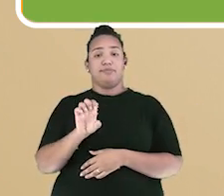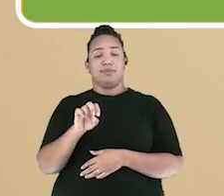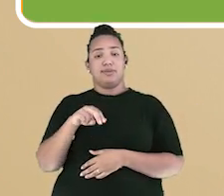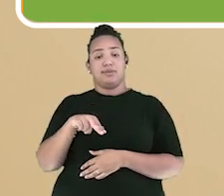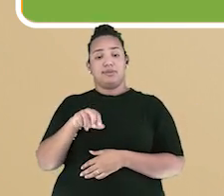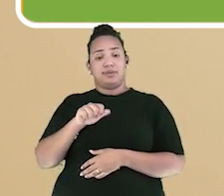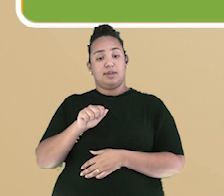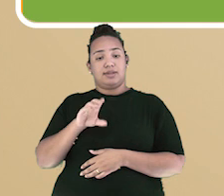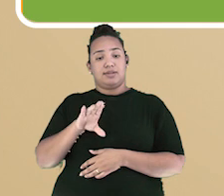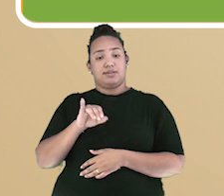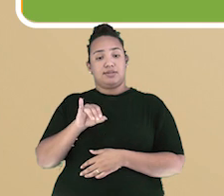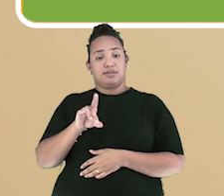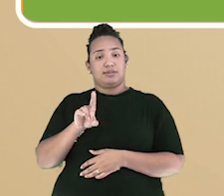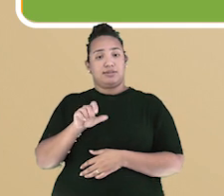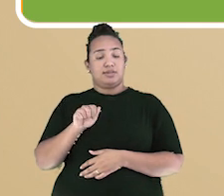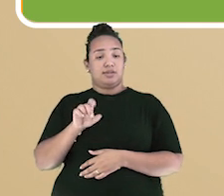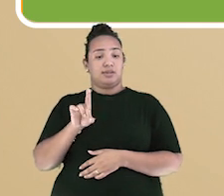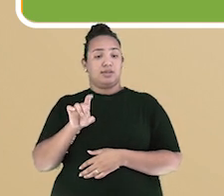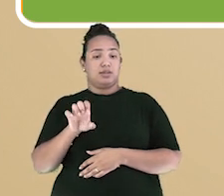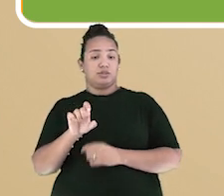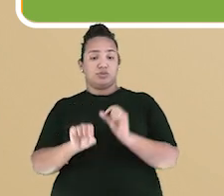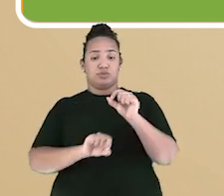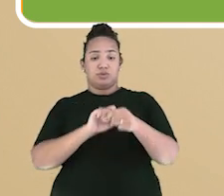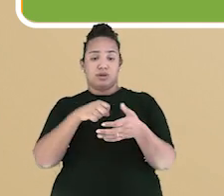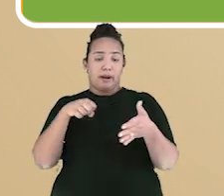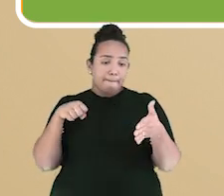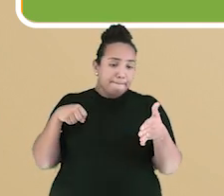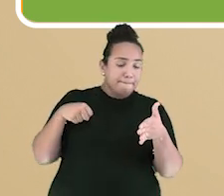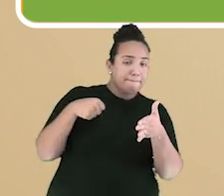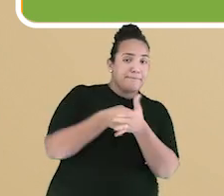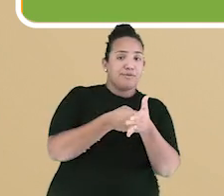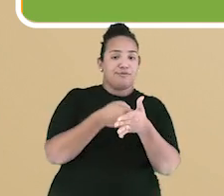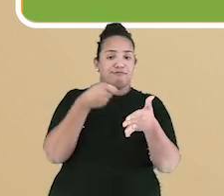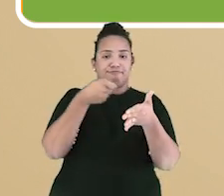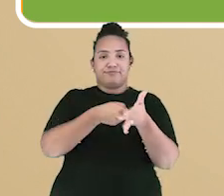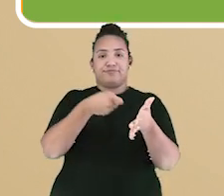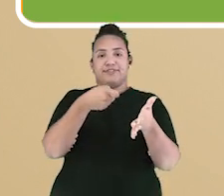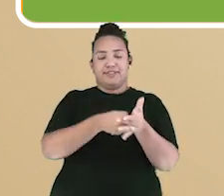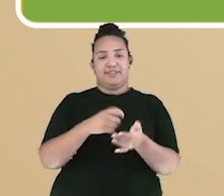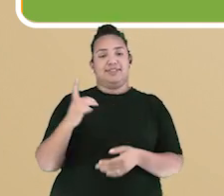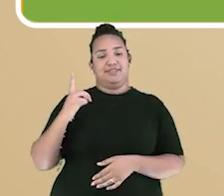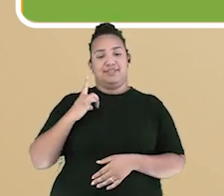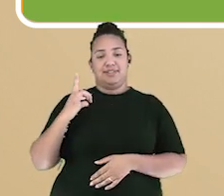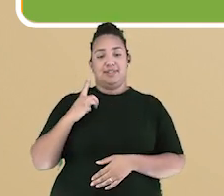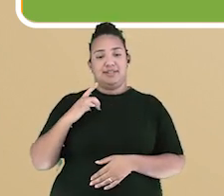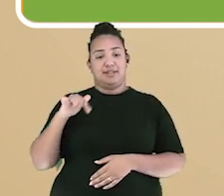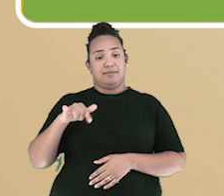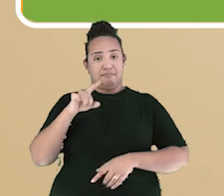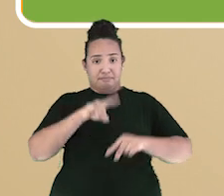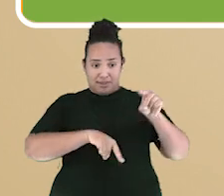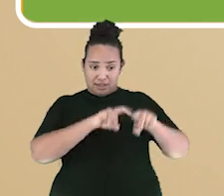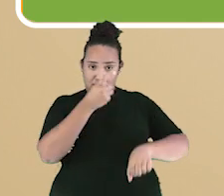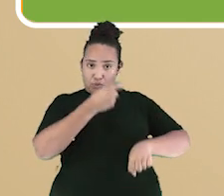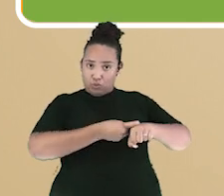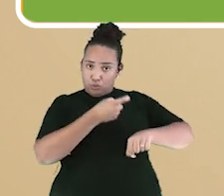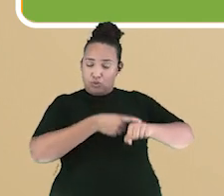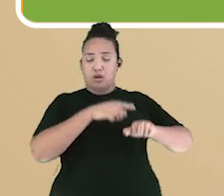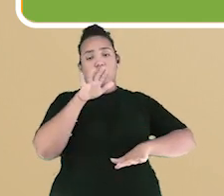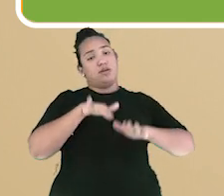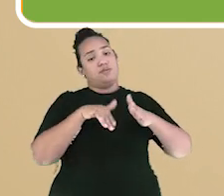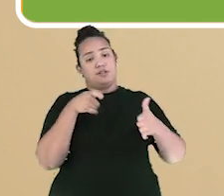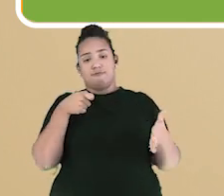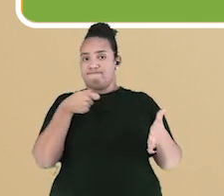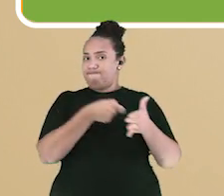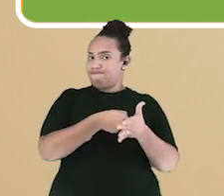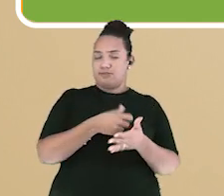a resistência a danos causados por choques e impactos. Um material duro não necessariamente é resistente, ele pode